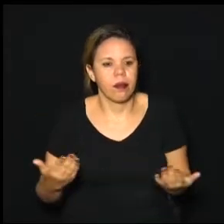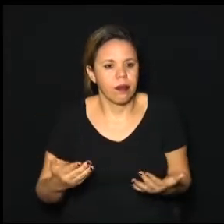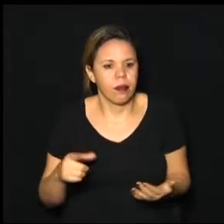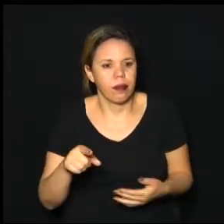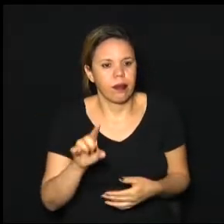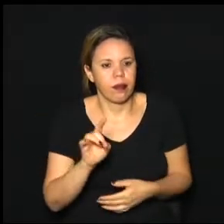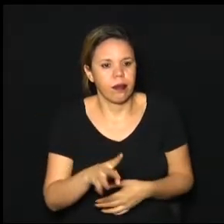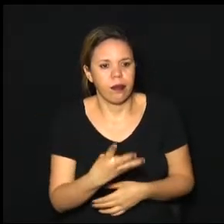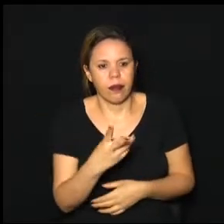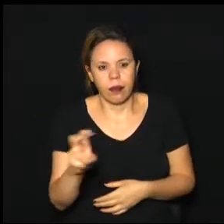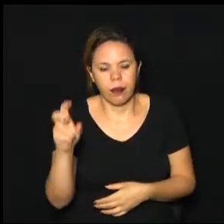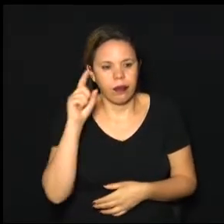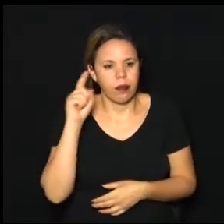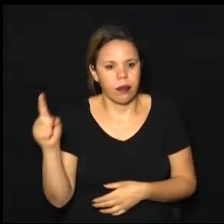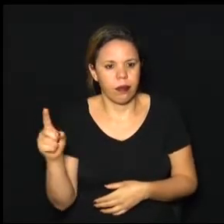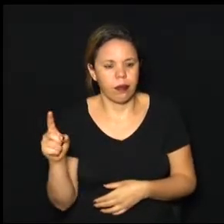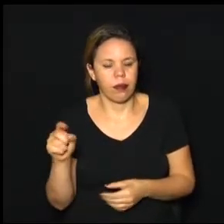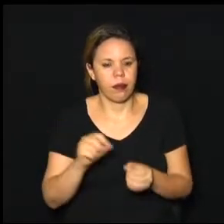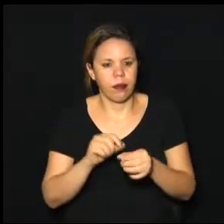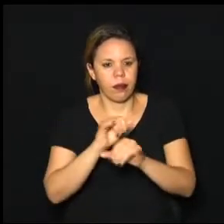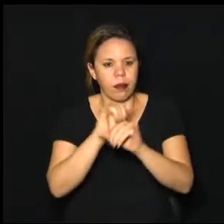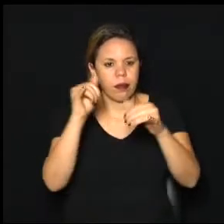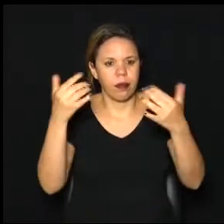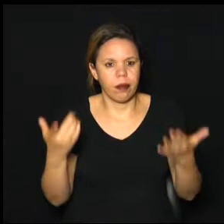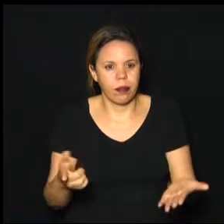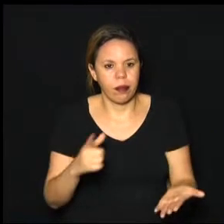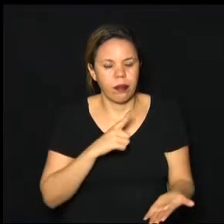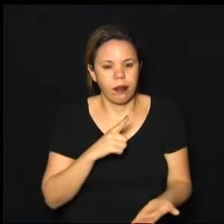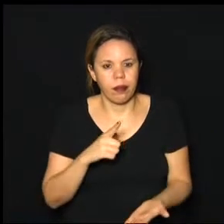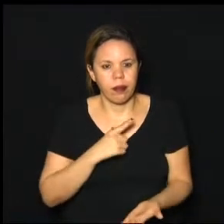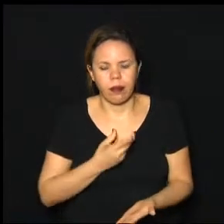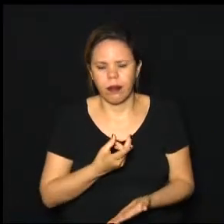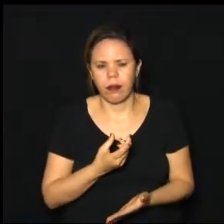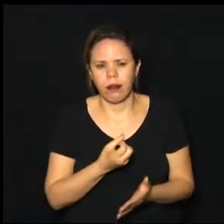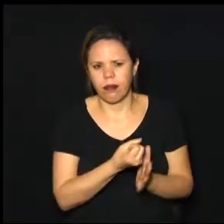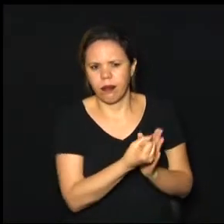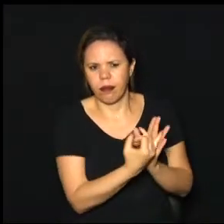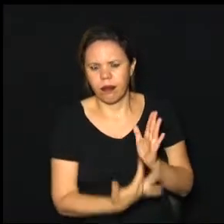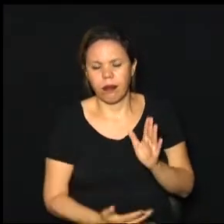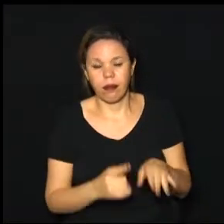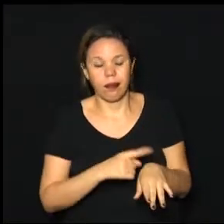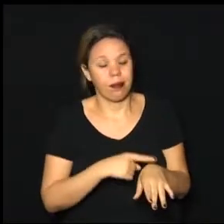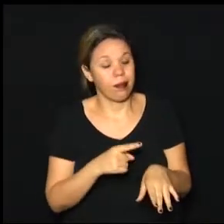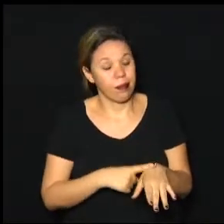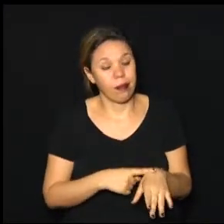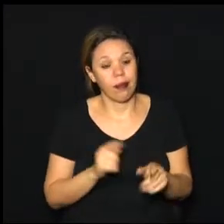só tem 45 dias para fazer campanha, você tem aí uma infinidade de tempo,